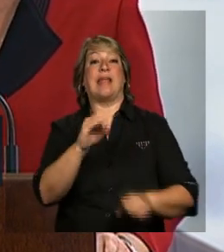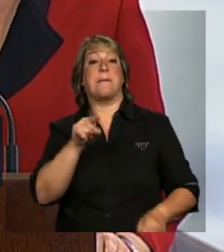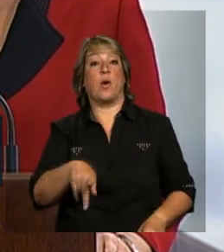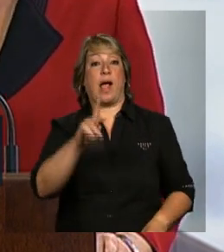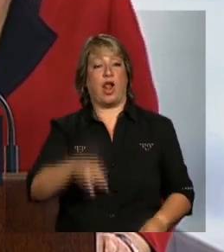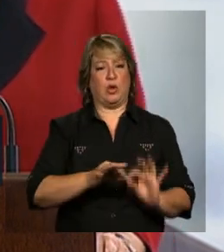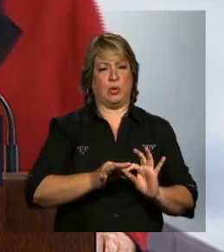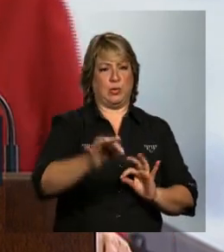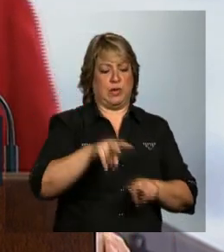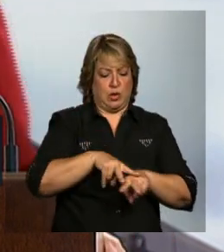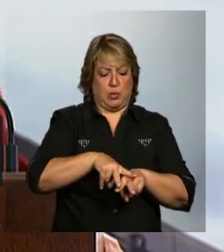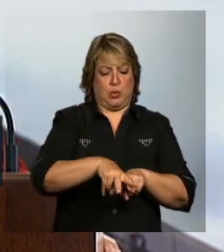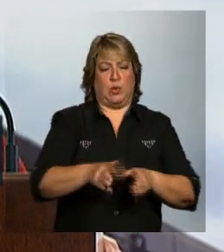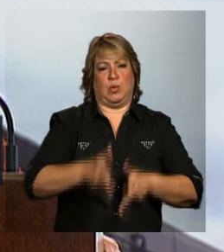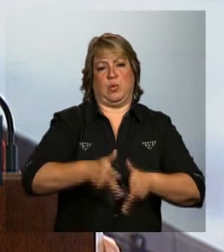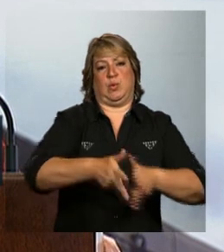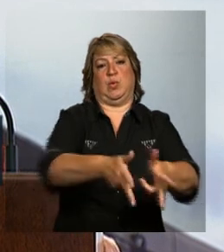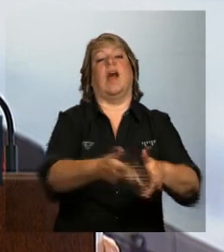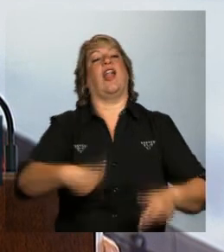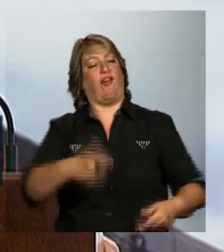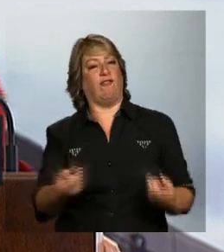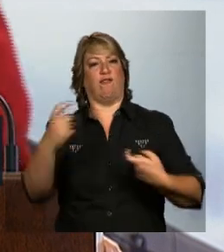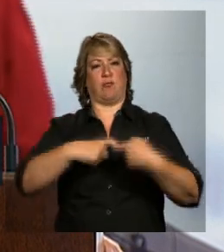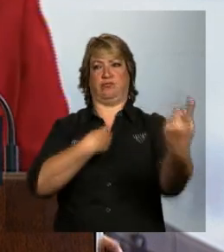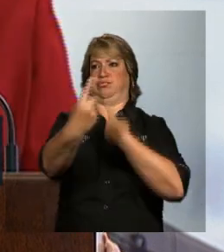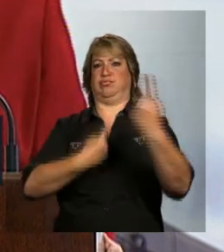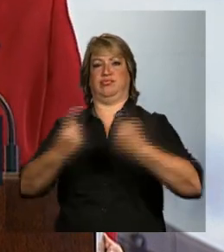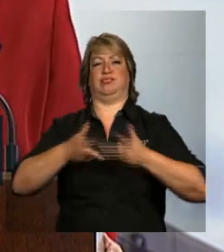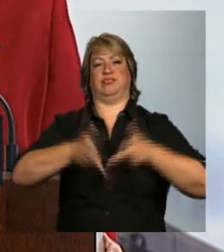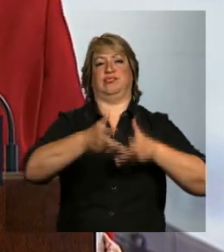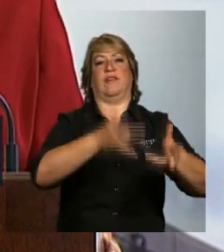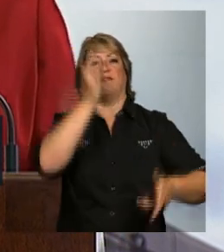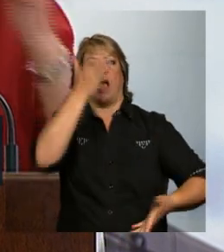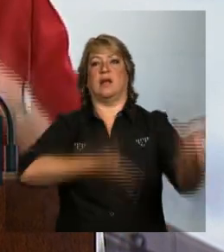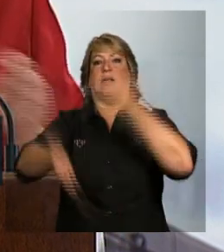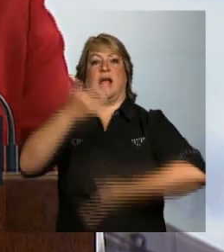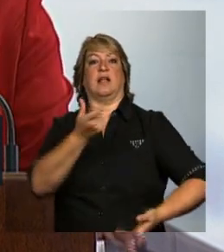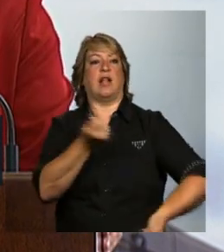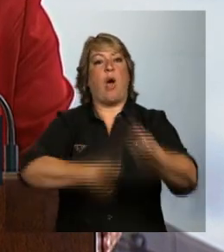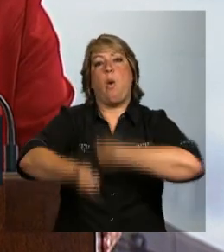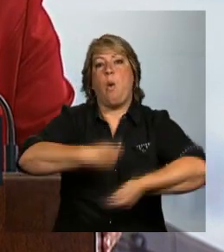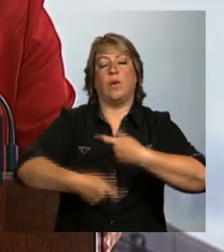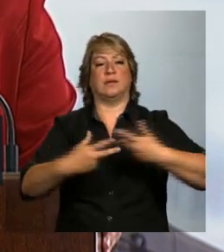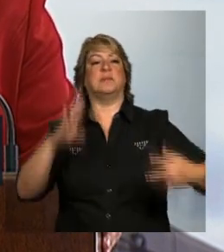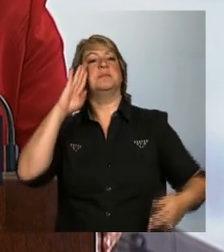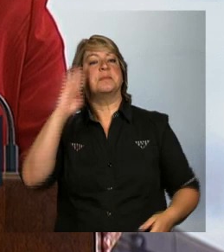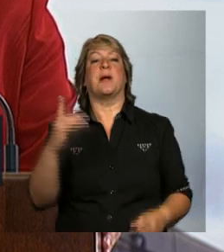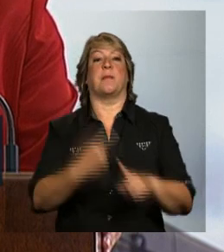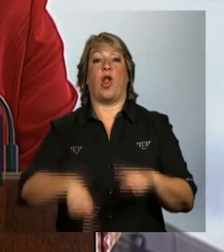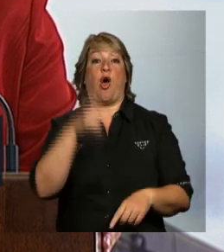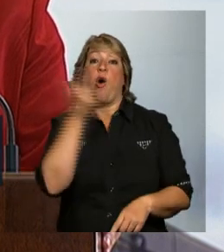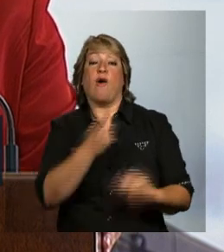10.000 Km nós vamos recuperar a nossa capacidade de articulação principalmente que